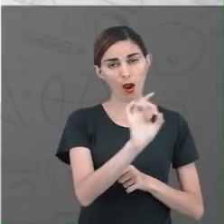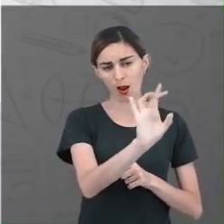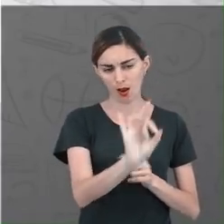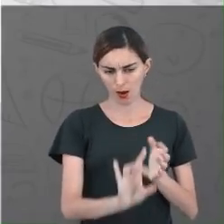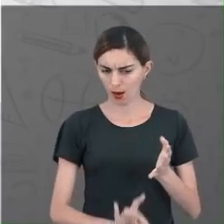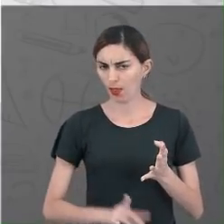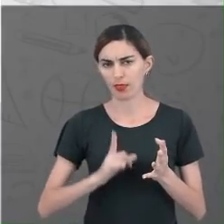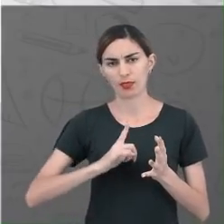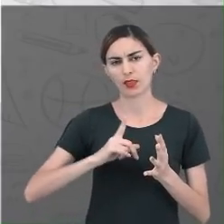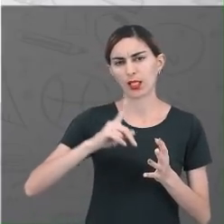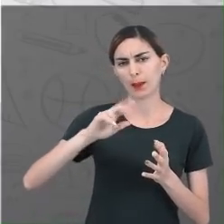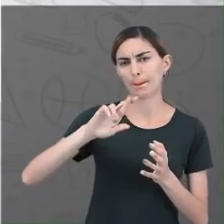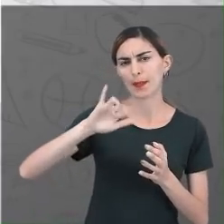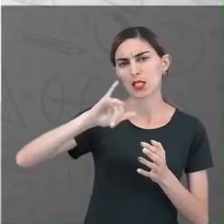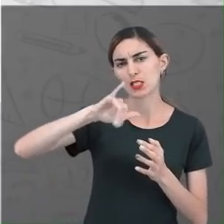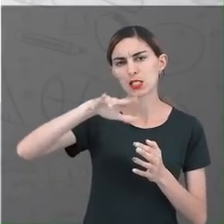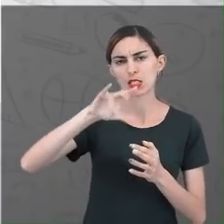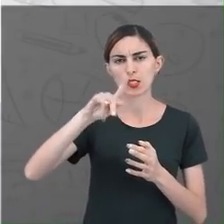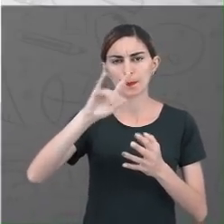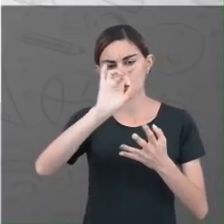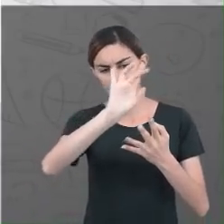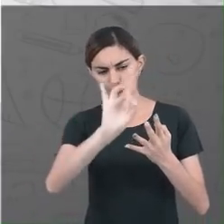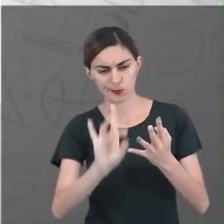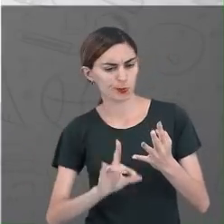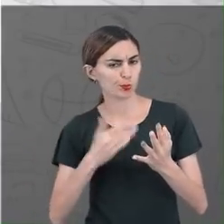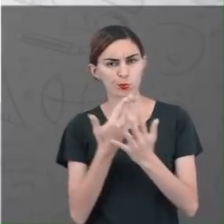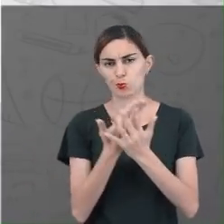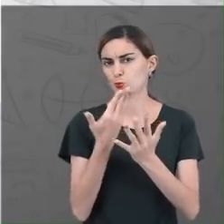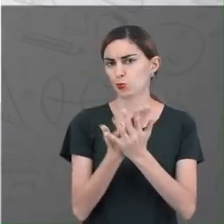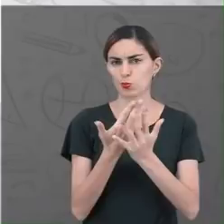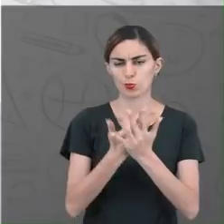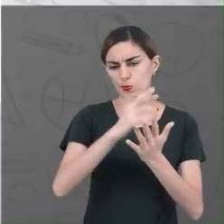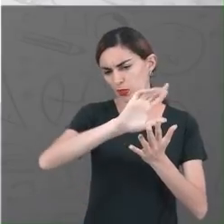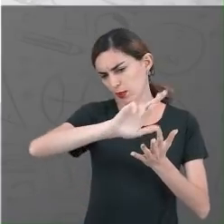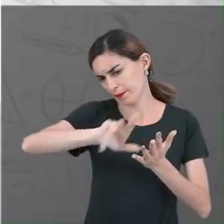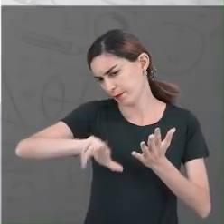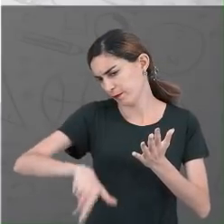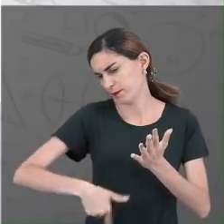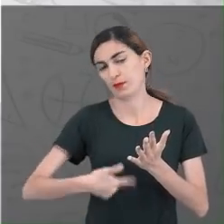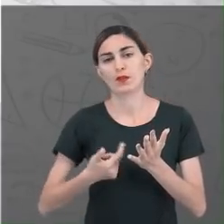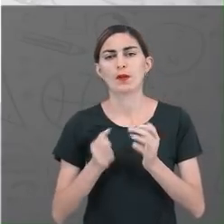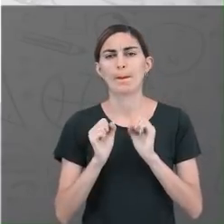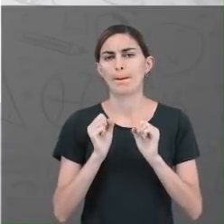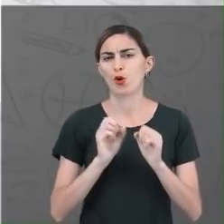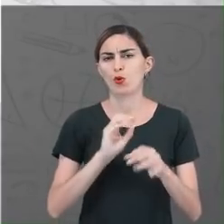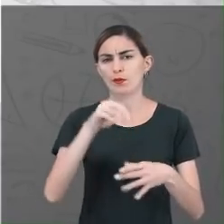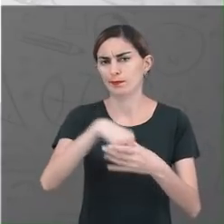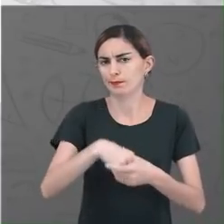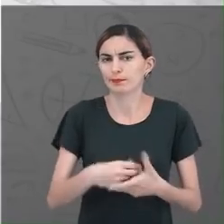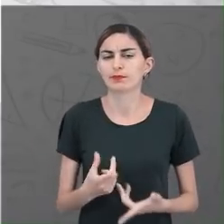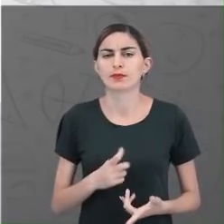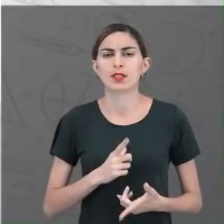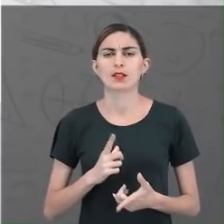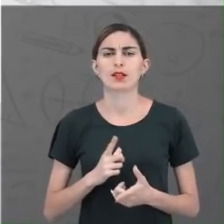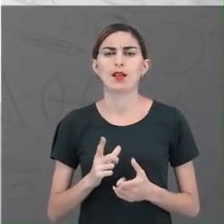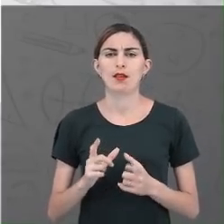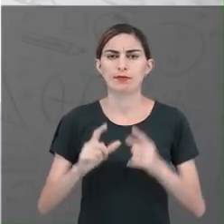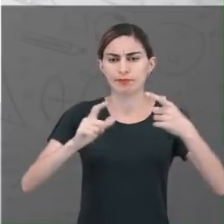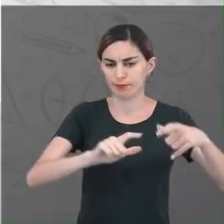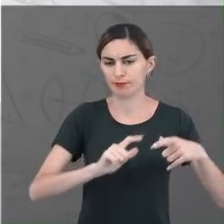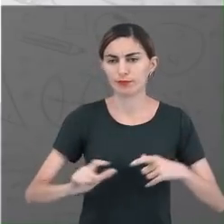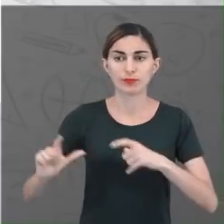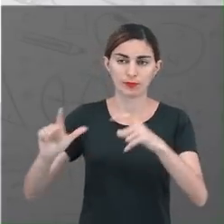vários princípios estudados, assim como muitos princípios da Gestalt podem estar presentes em um